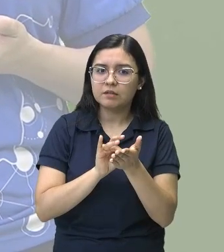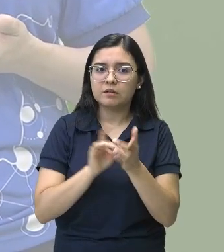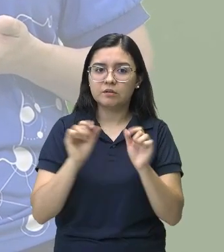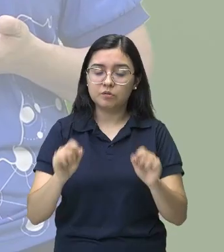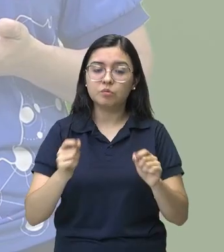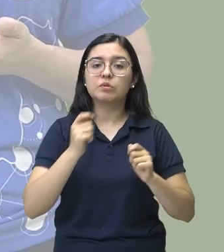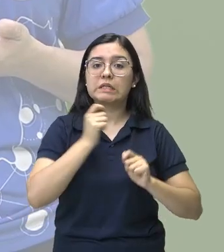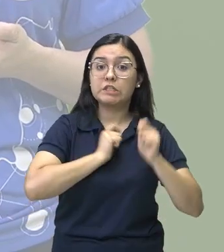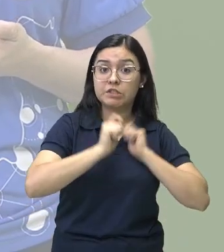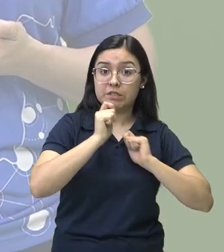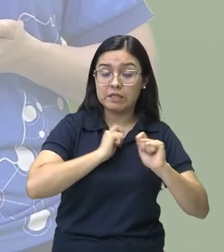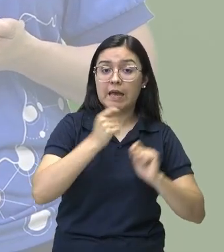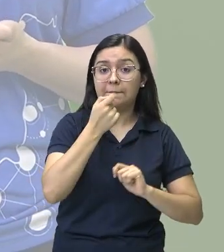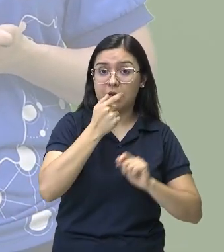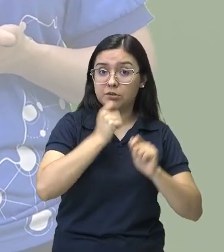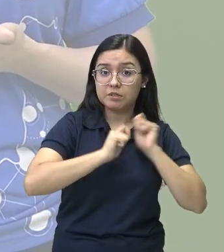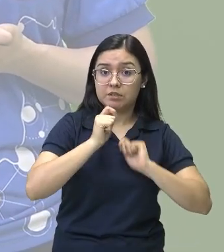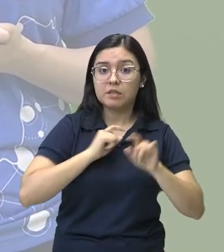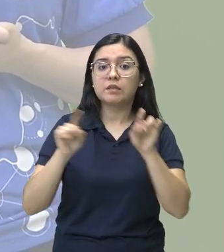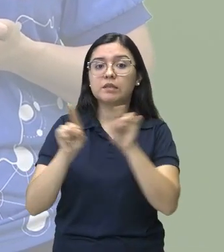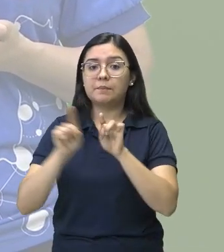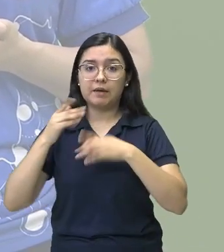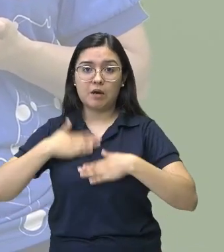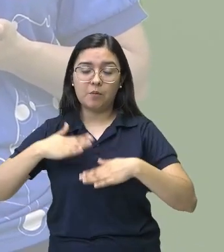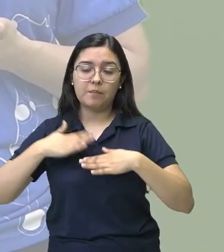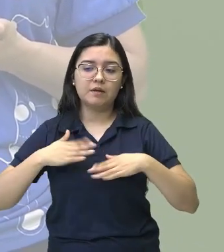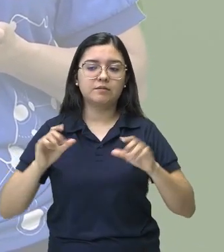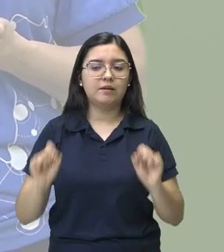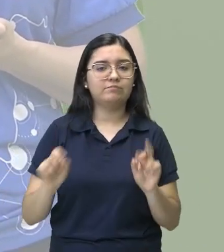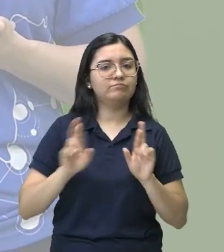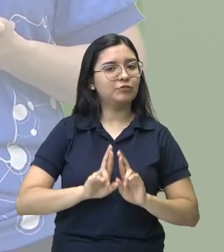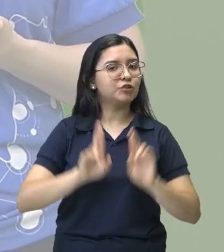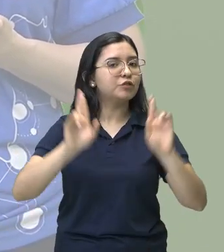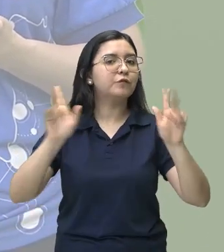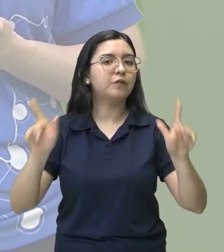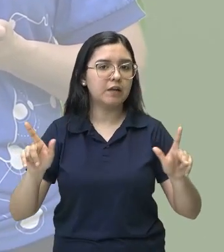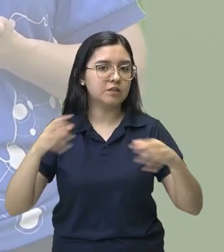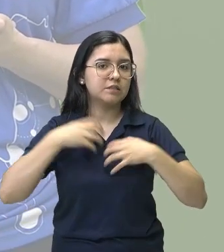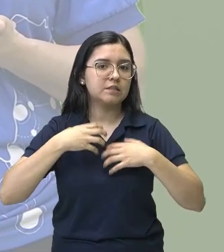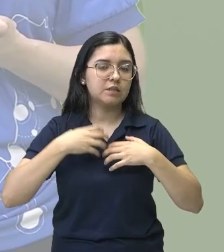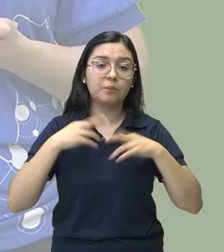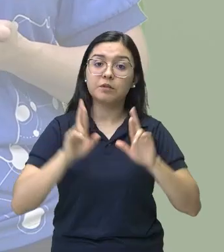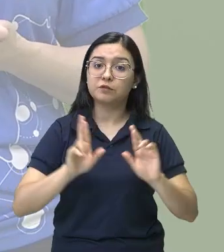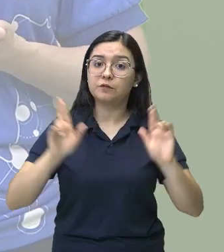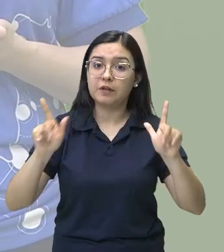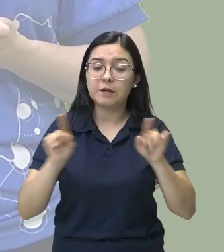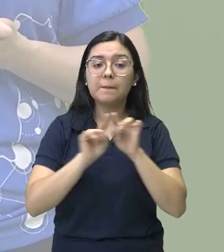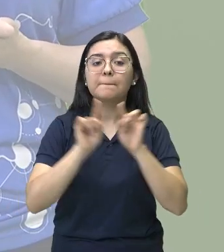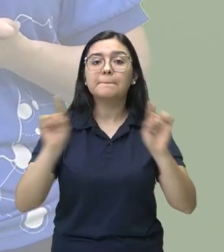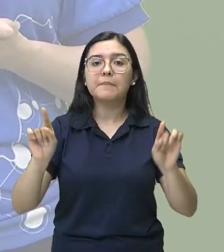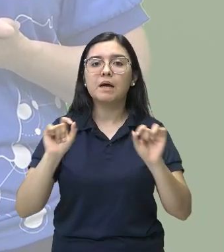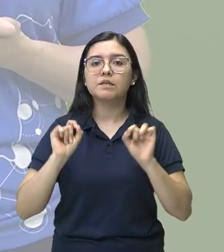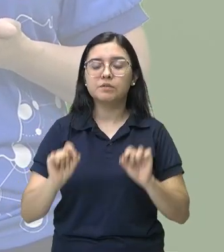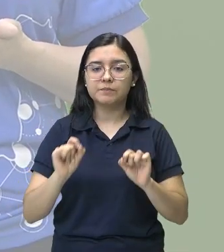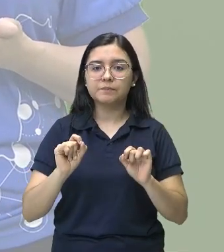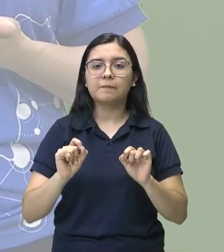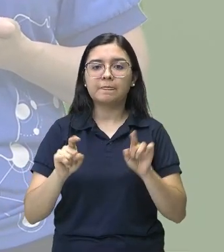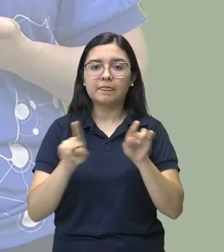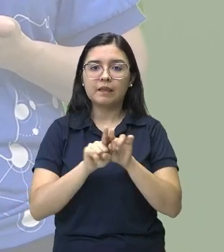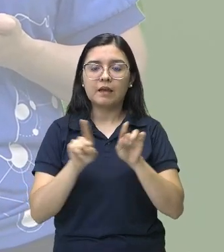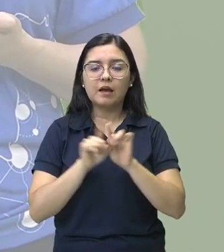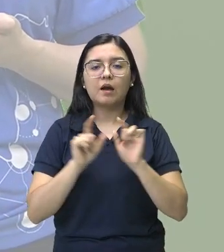ansiolíticos e calmantes vão agir em causas diferentes, né? Causas diferentes, porém, a reação